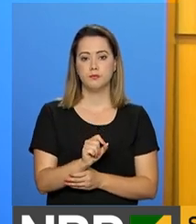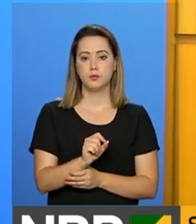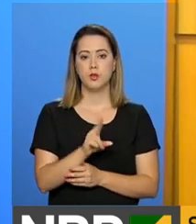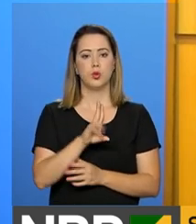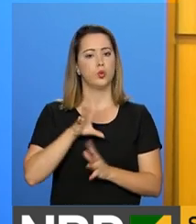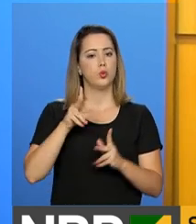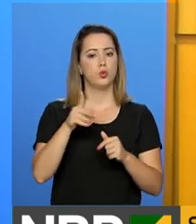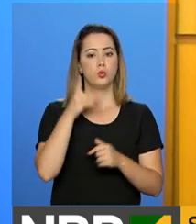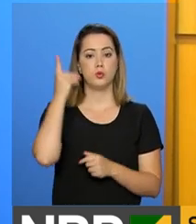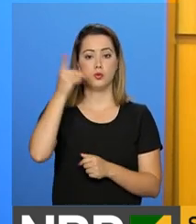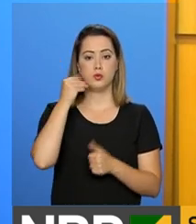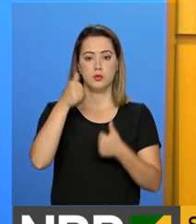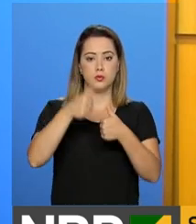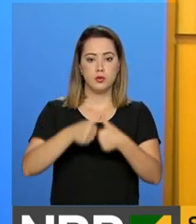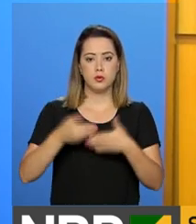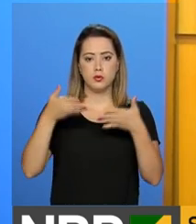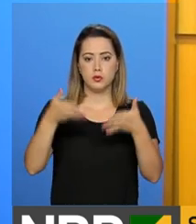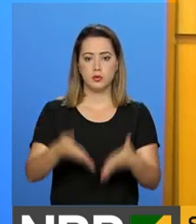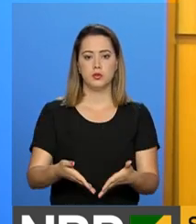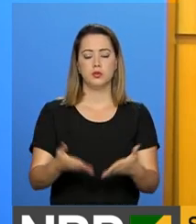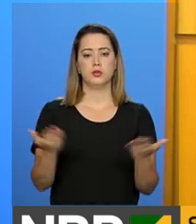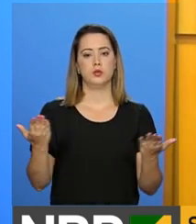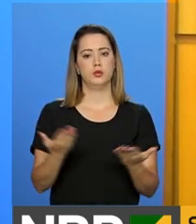enfim, os deputados que aqui se acham.